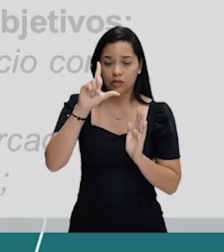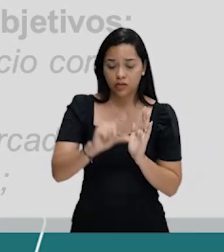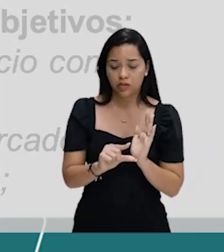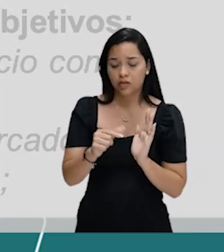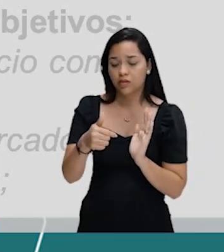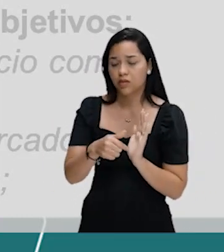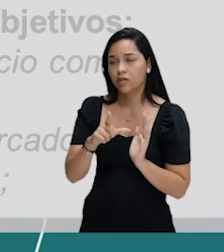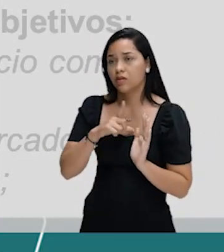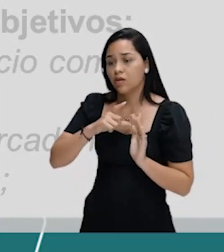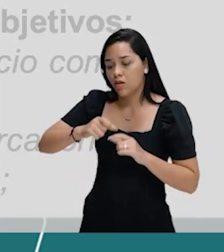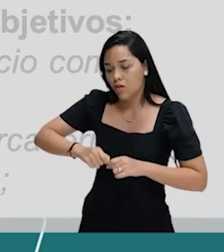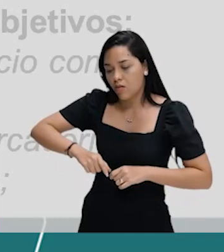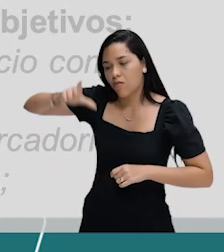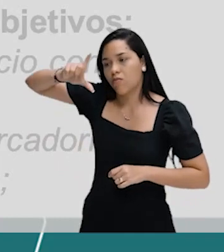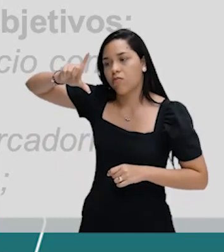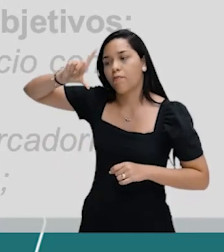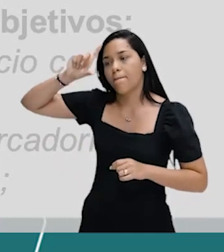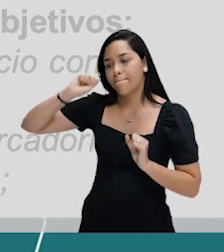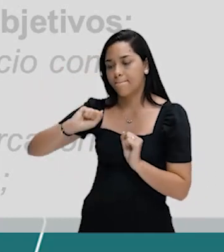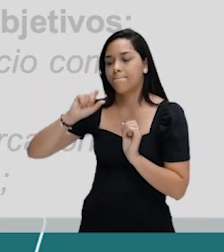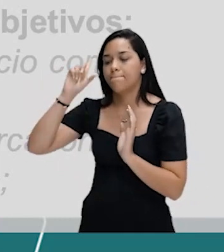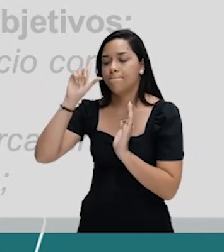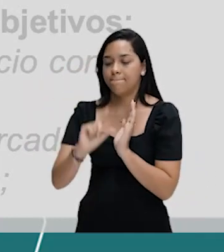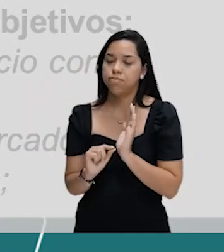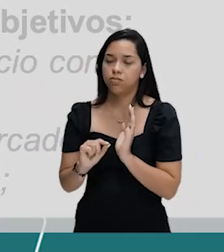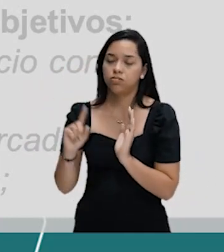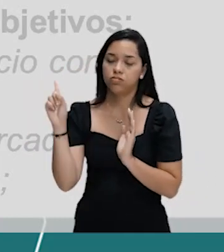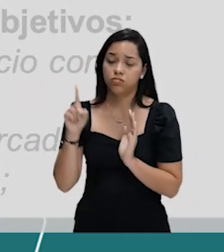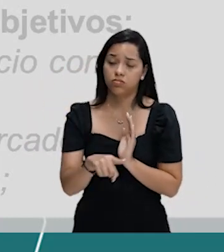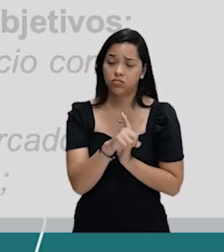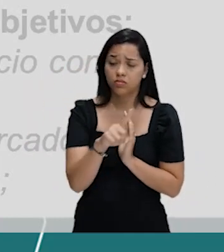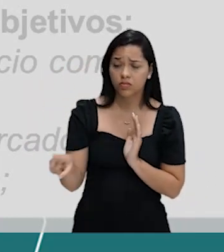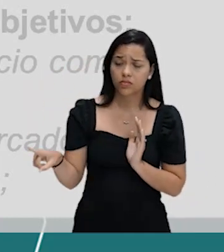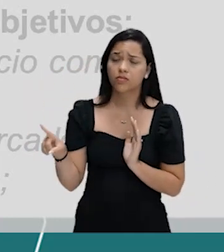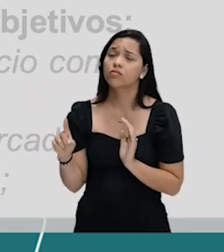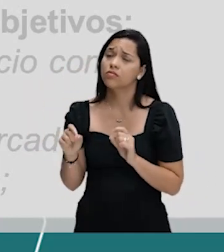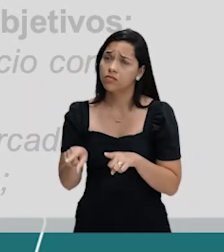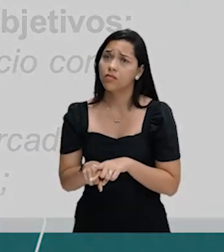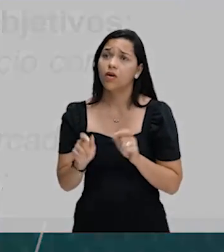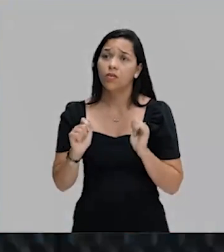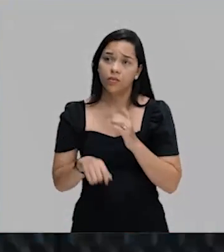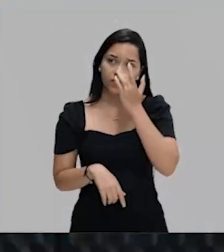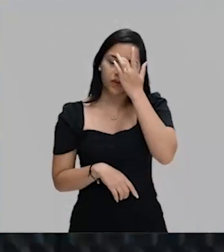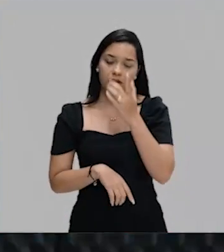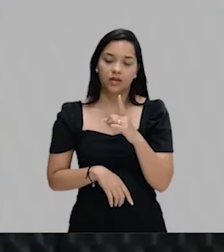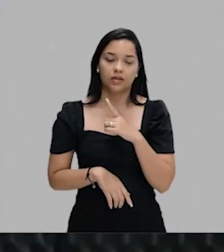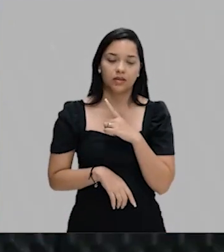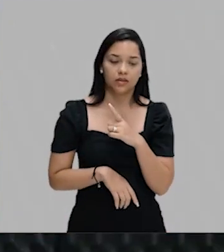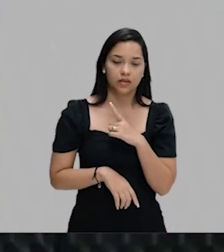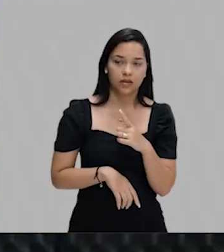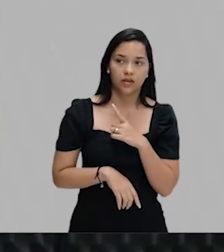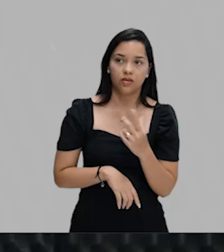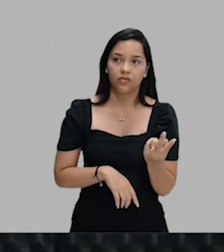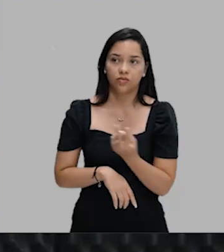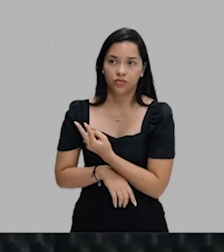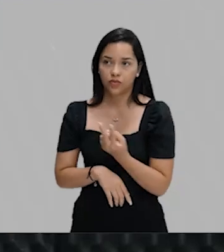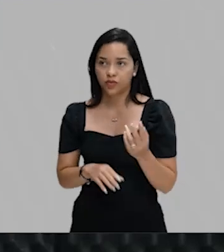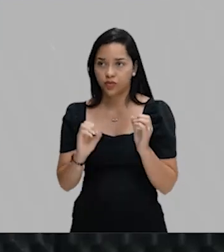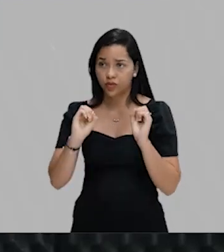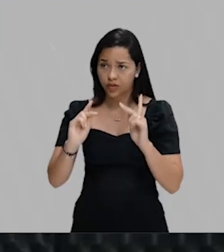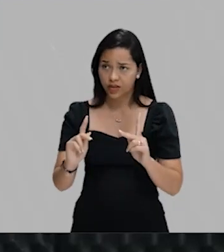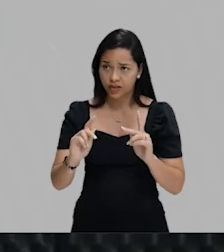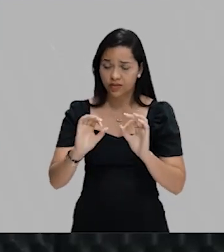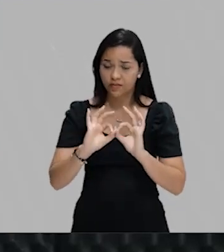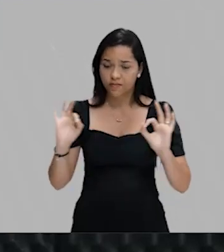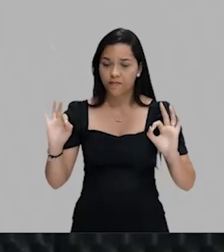que faz o preço do produto aumentar, seja eliminada ou diminuída para quê? Para facilitar o comércio entre ambos.